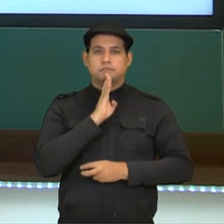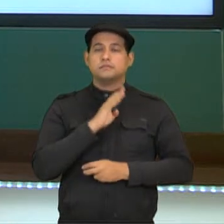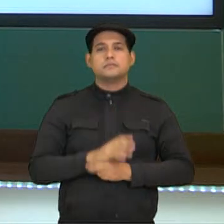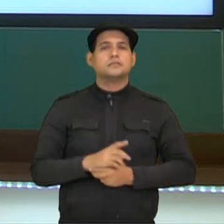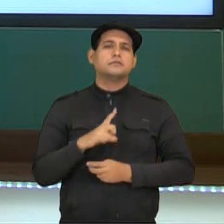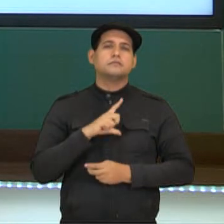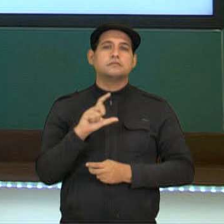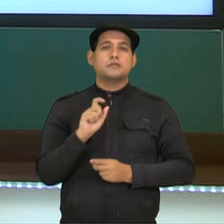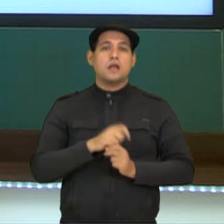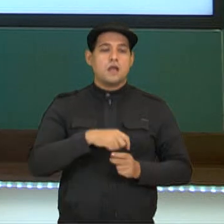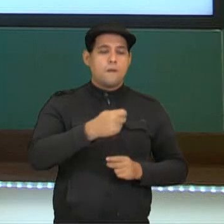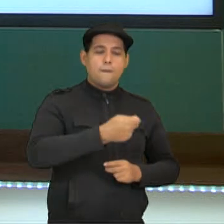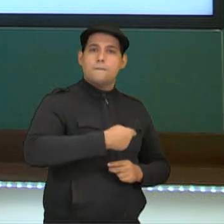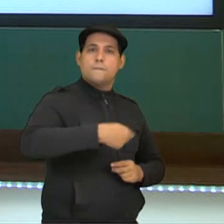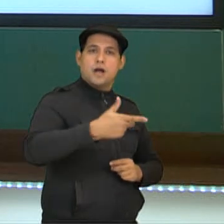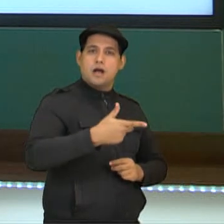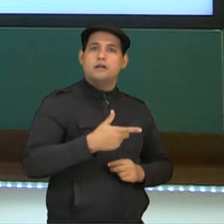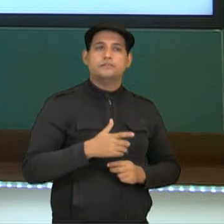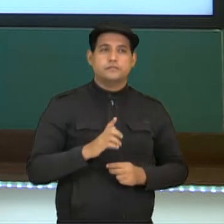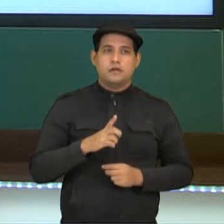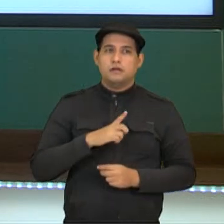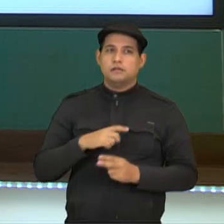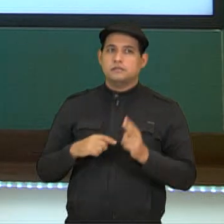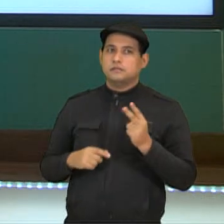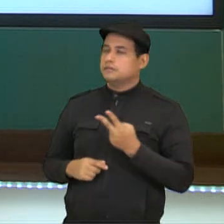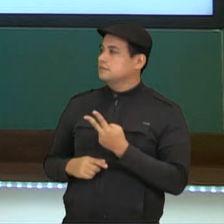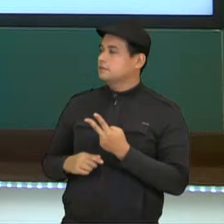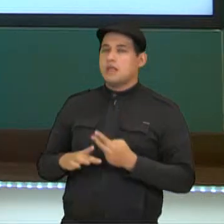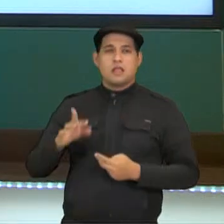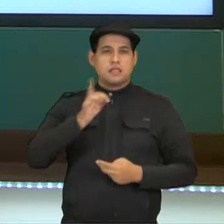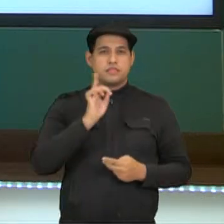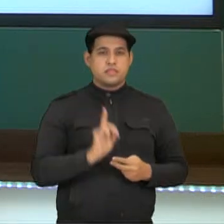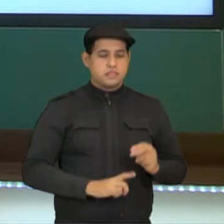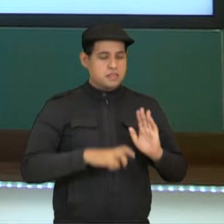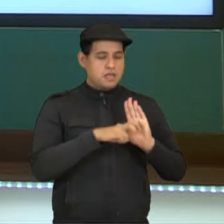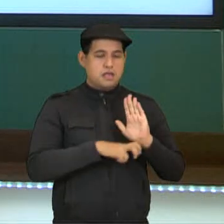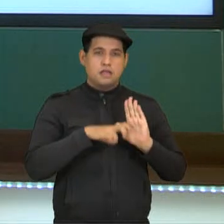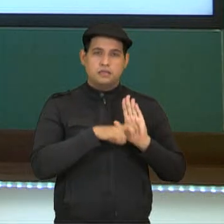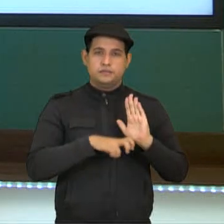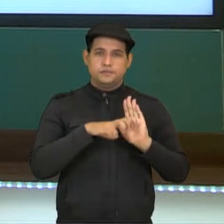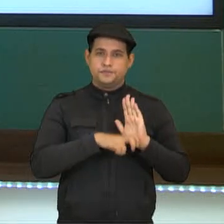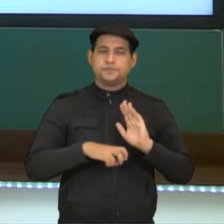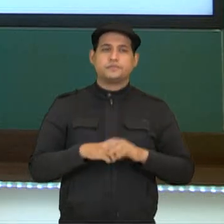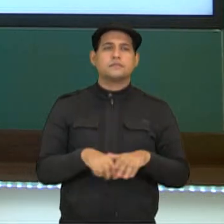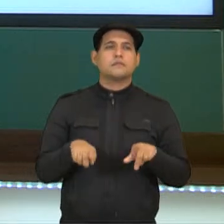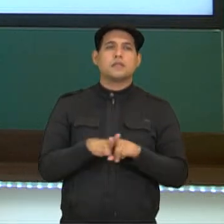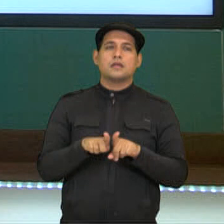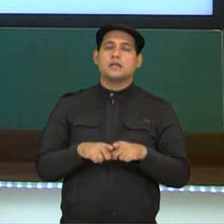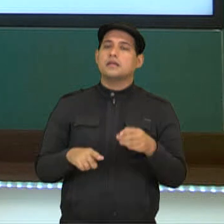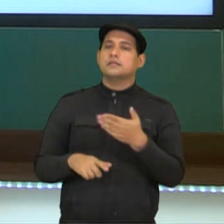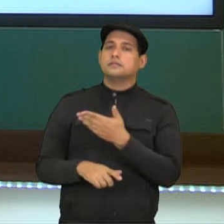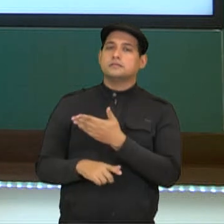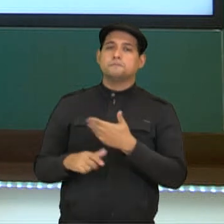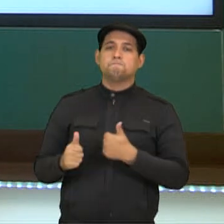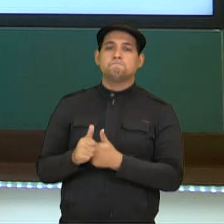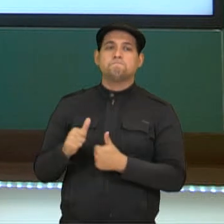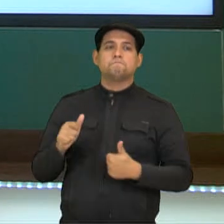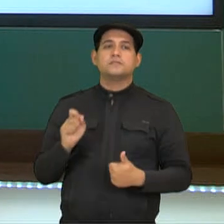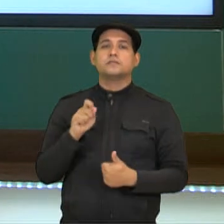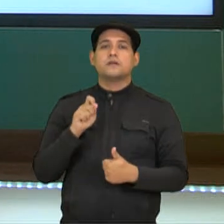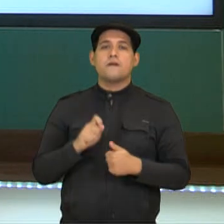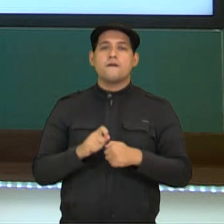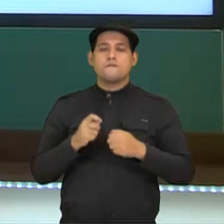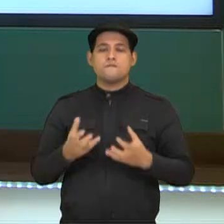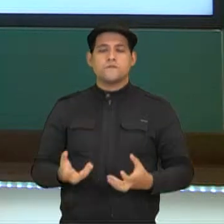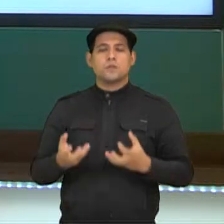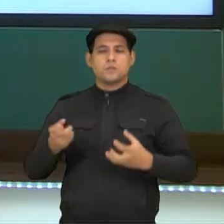o lançamento de disco aqui, né? Deficiência física também. E aqui do ladinho, o arremesso de